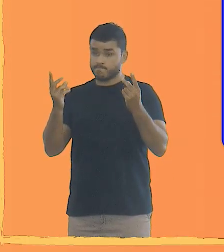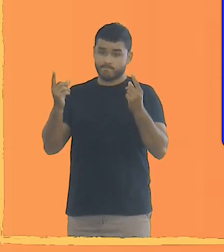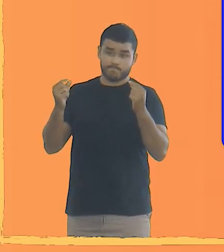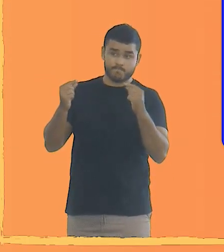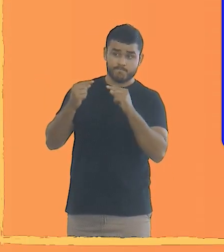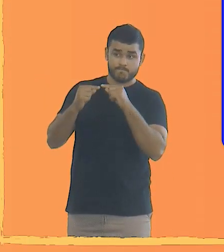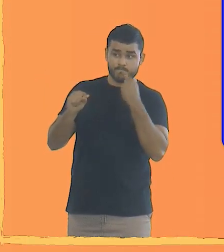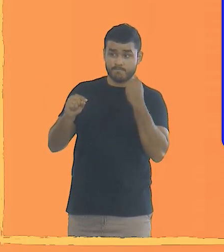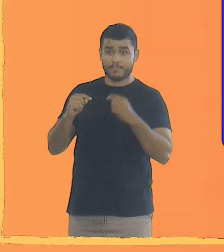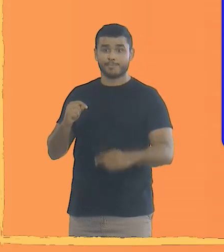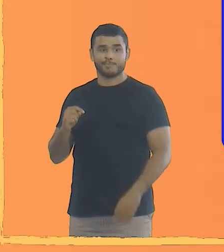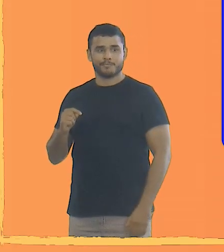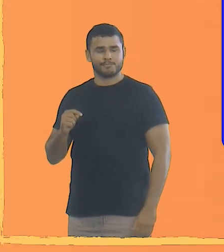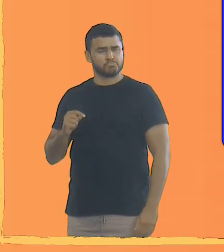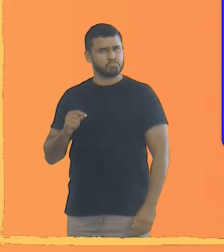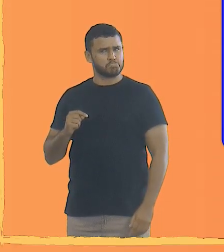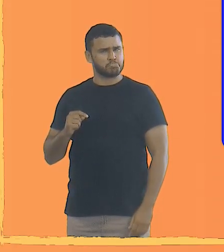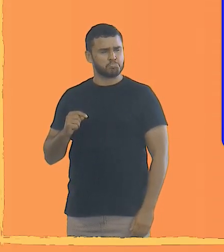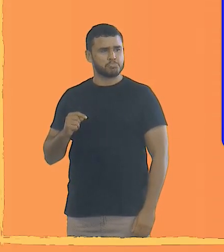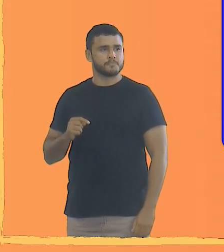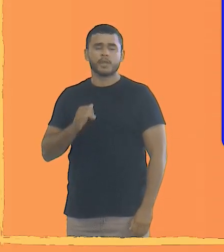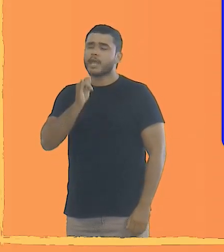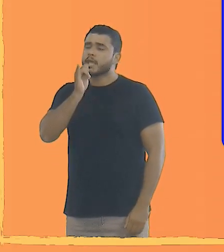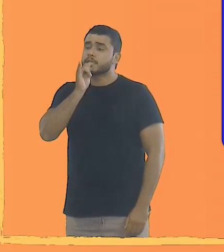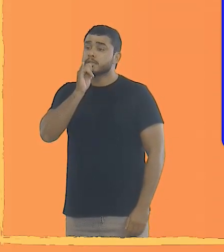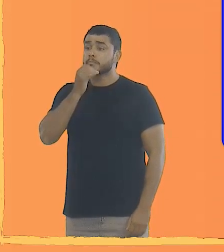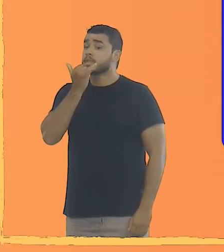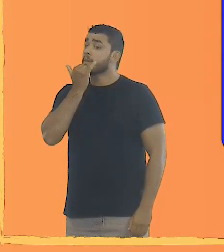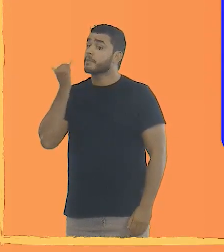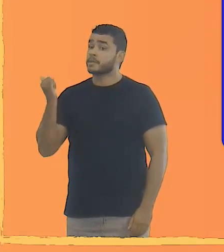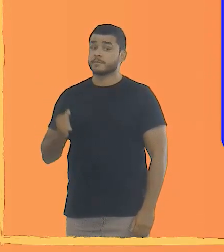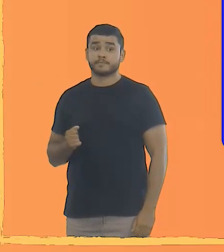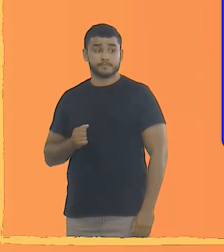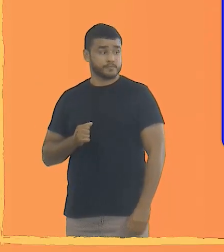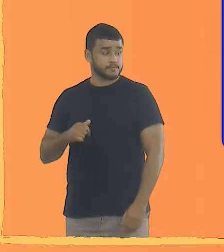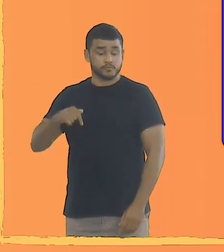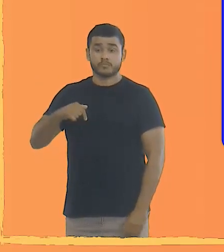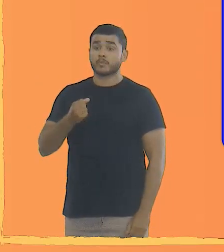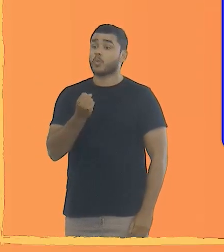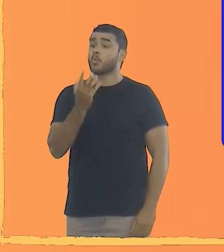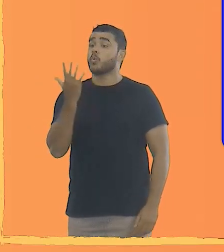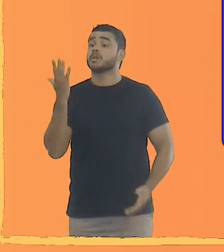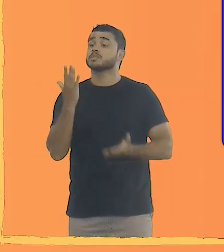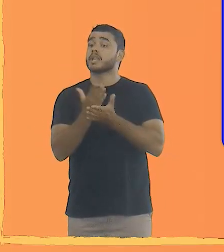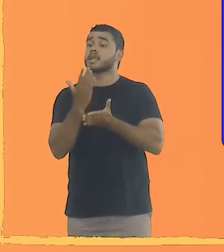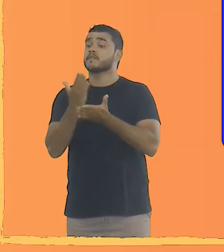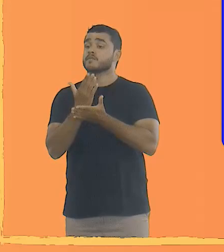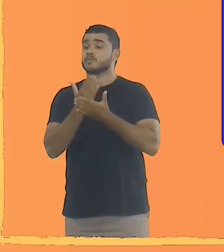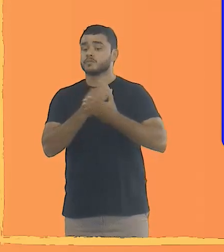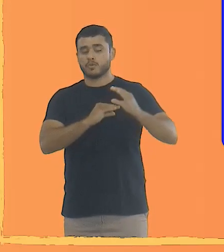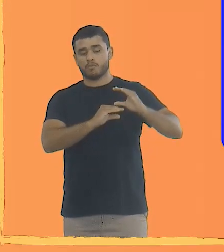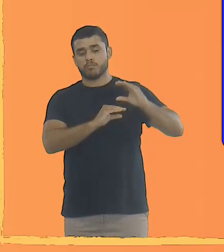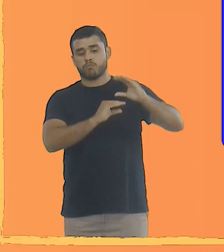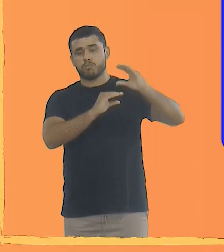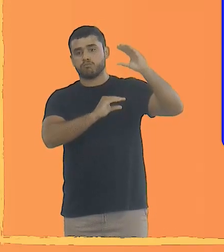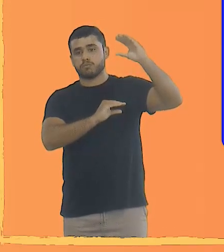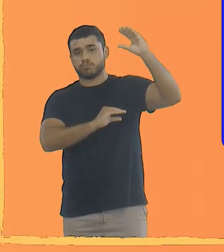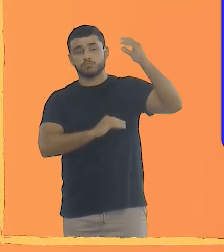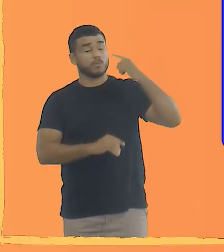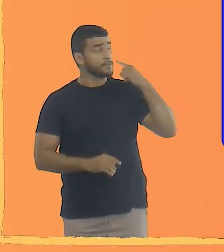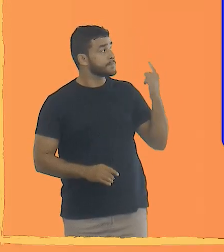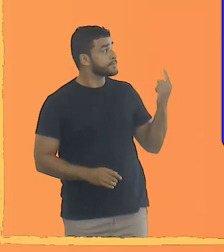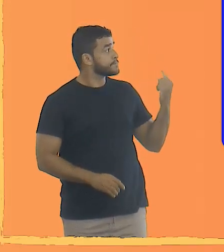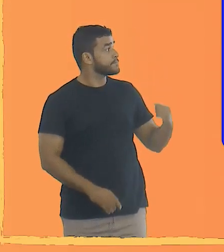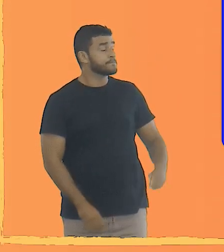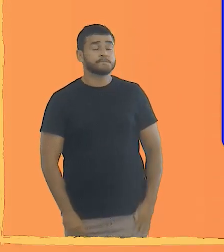eu perguntasse assim para vocês, ó, pessoal, quantos livros eu tenho nessa pilha? Quantos livros